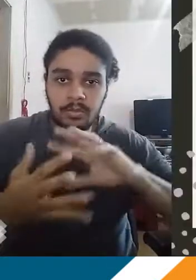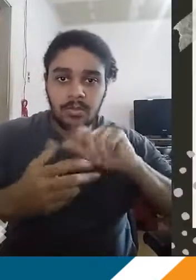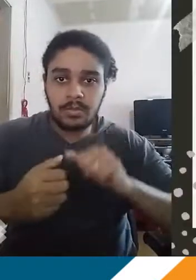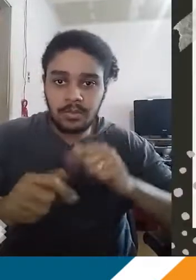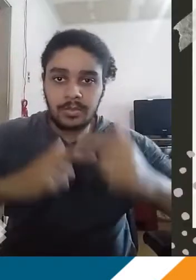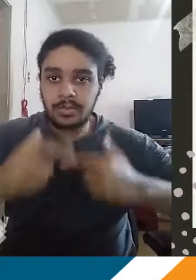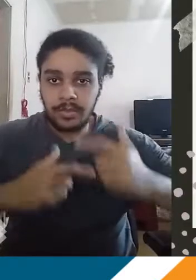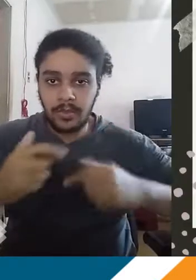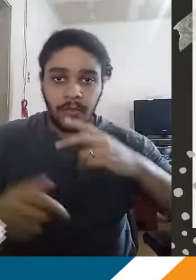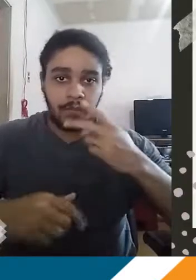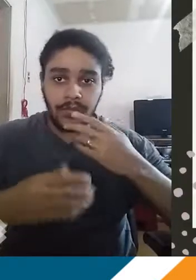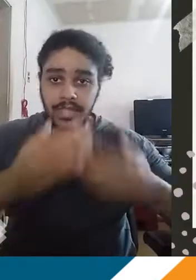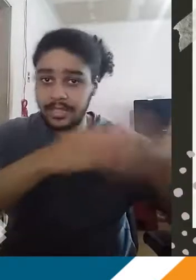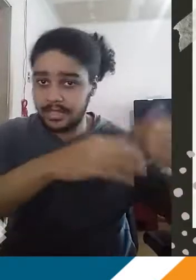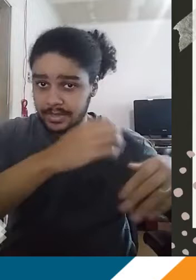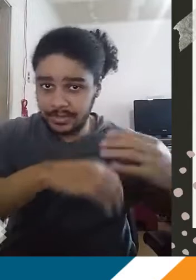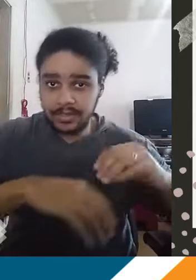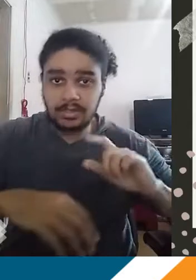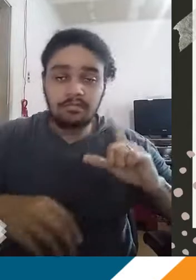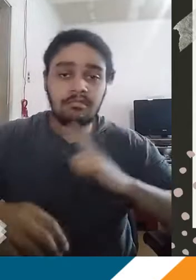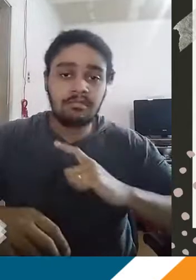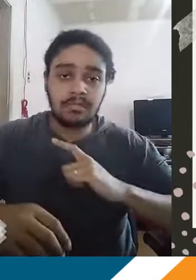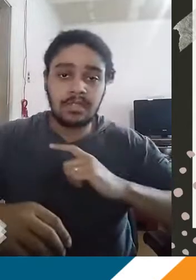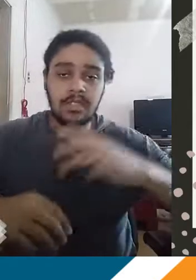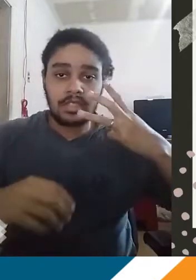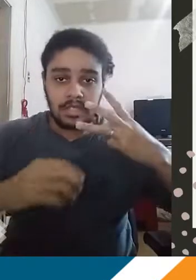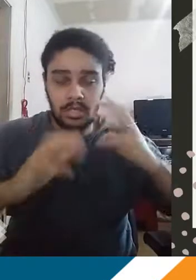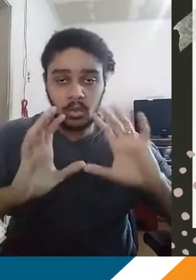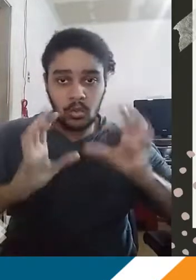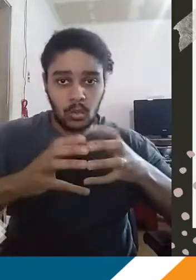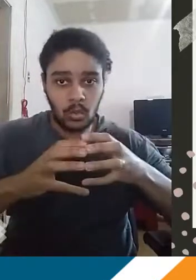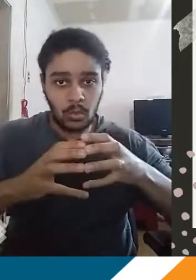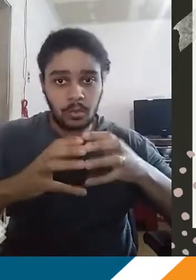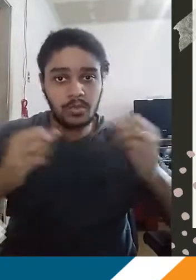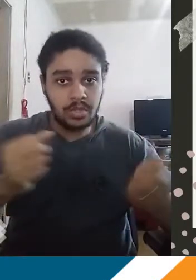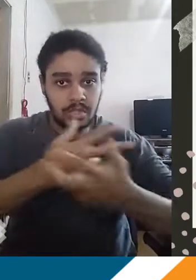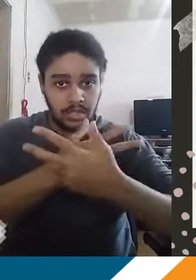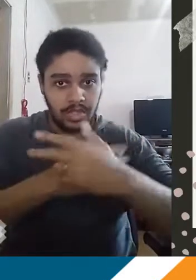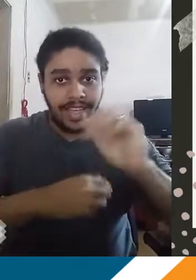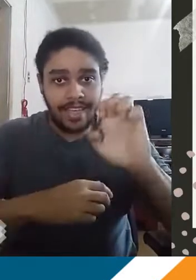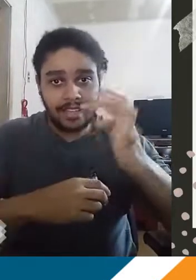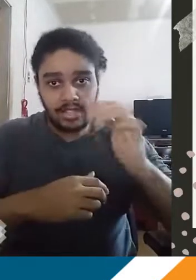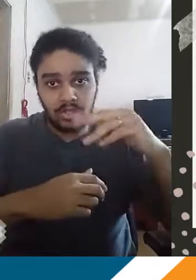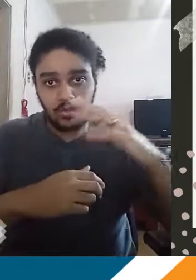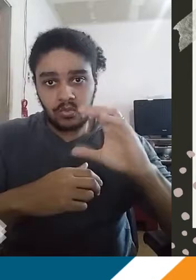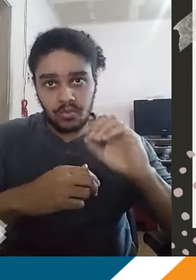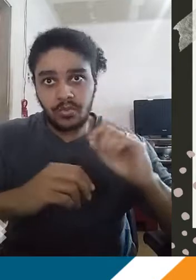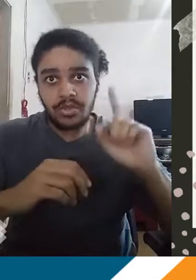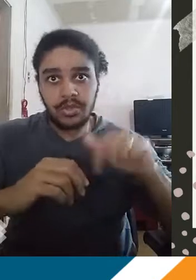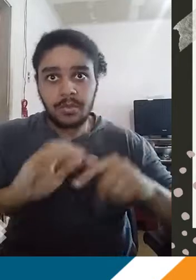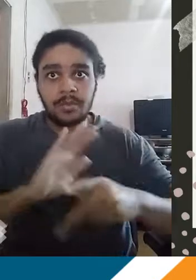trabalho. Como falei anteriormente, pessoal, teremos ali 3 grupos étnicos que serão protagonistas da formação do